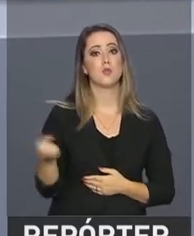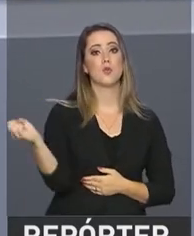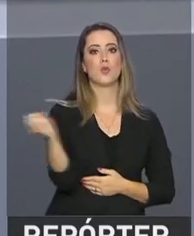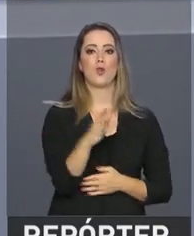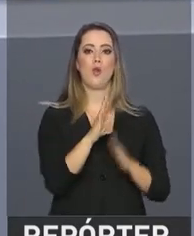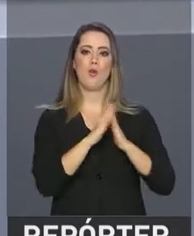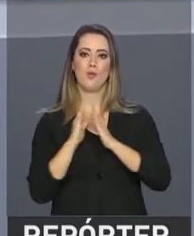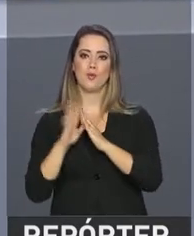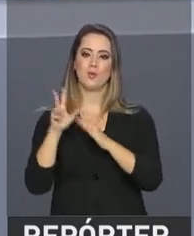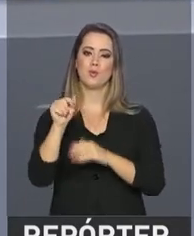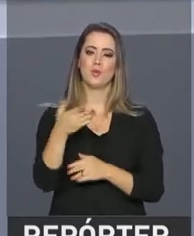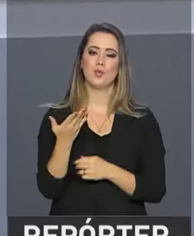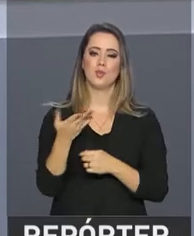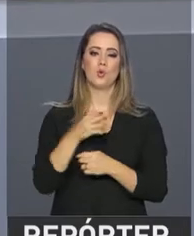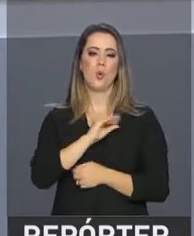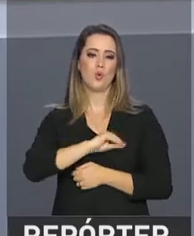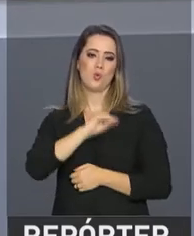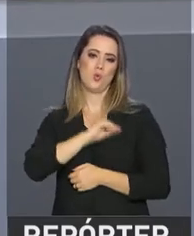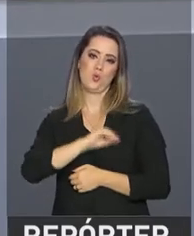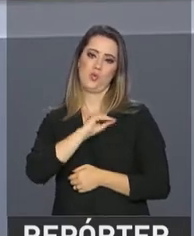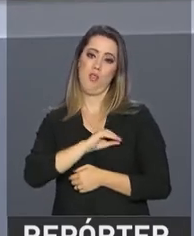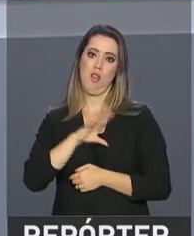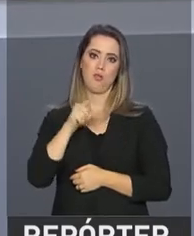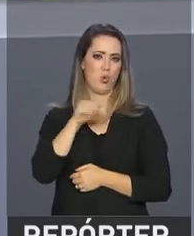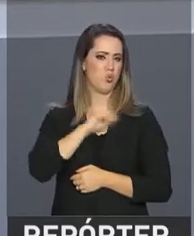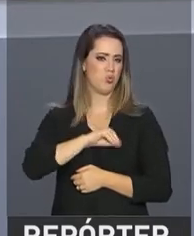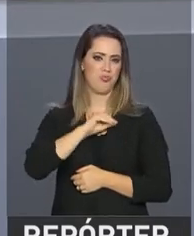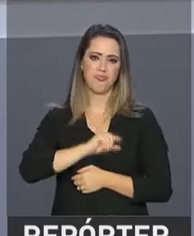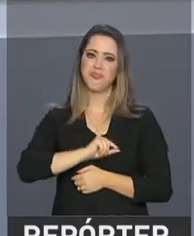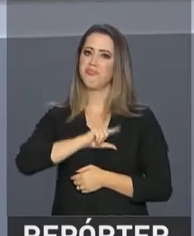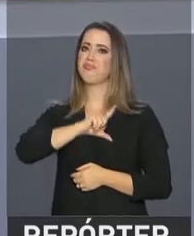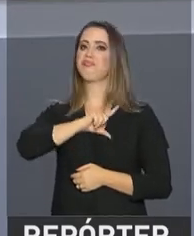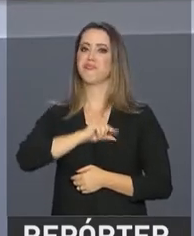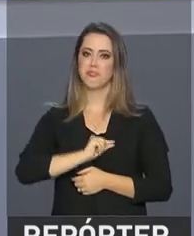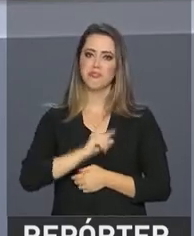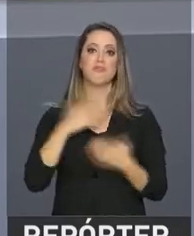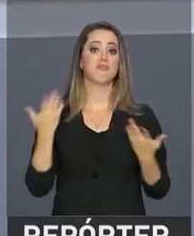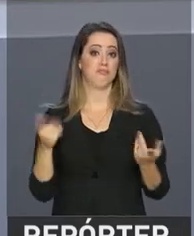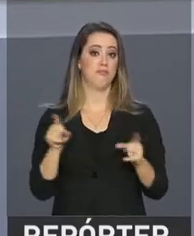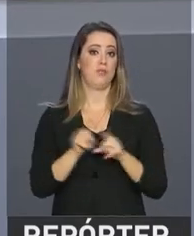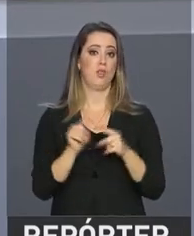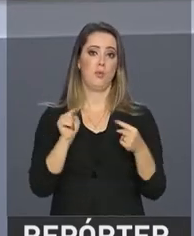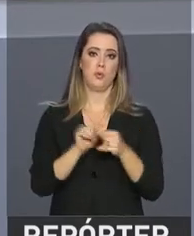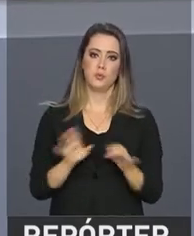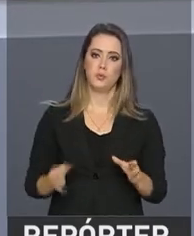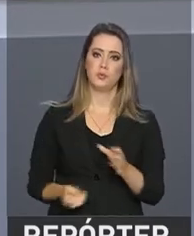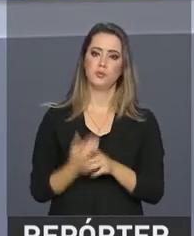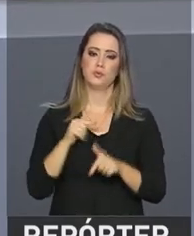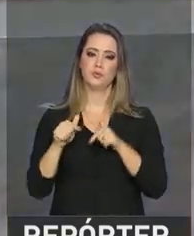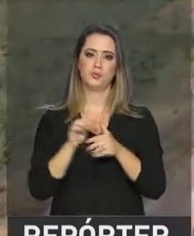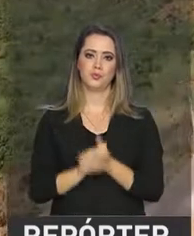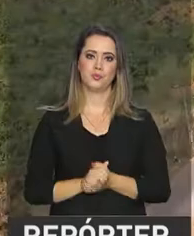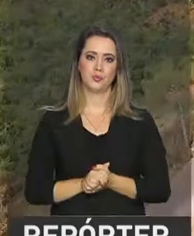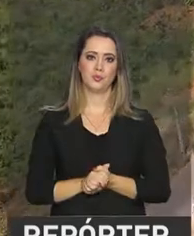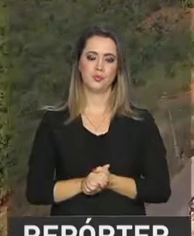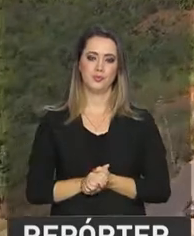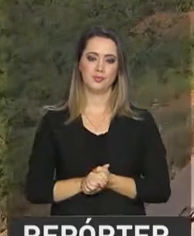para todas as faixas de renda além de atender as famílias a meta é garantir também a geração de emprego